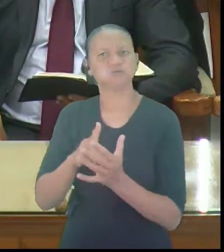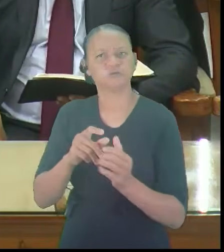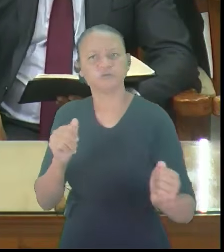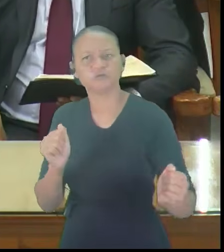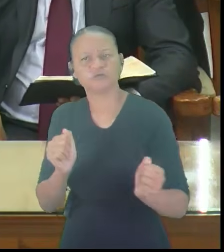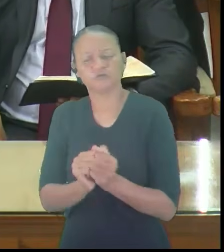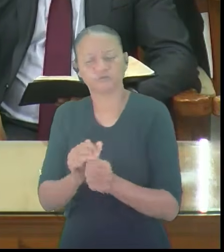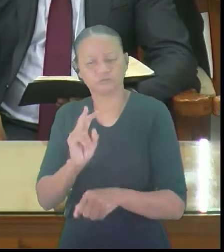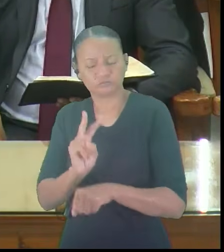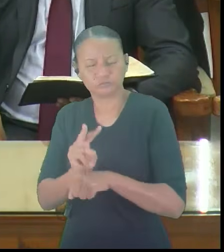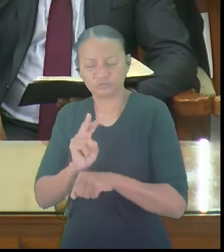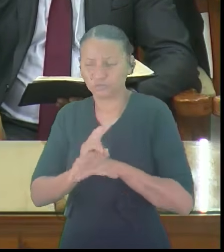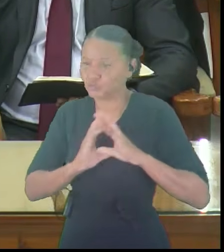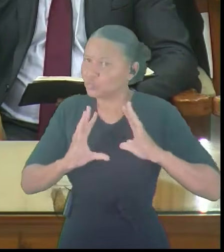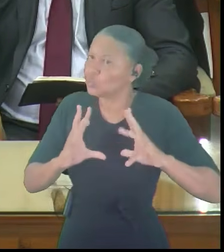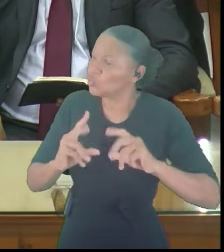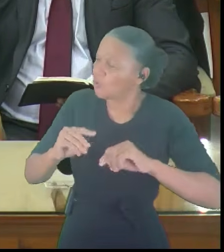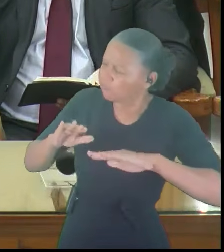Houve um temor.